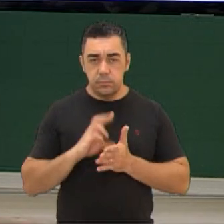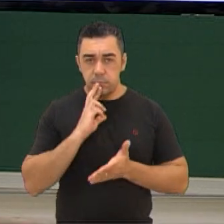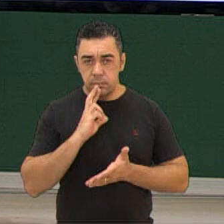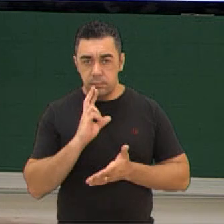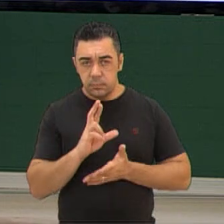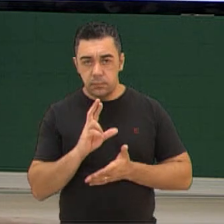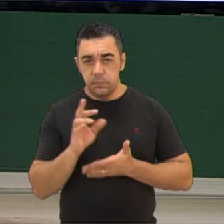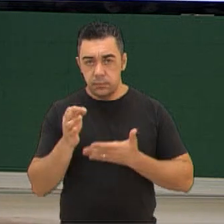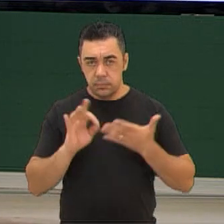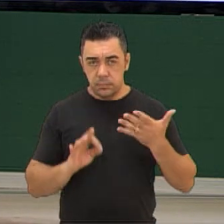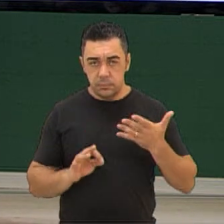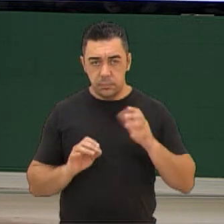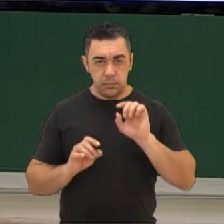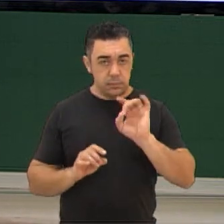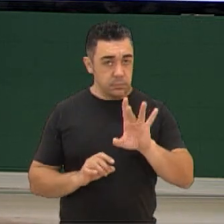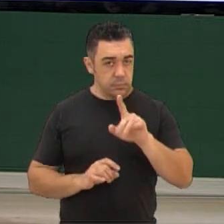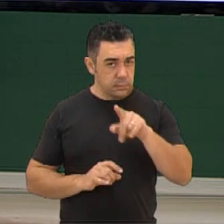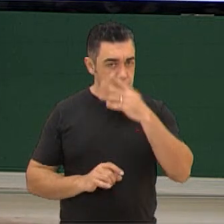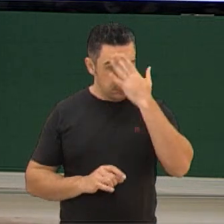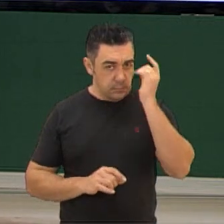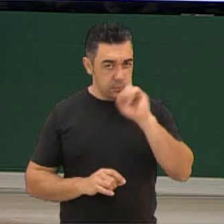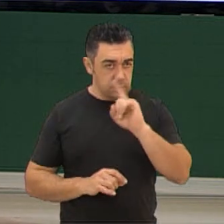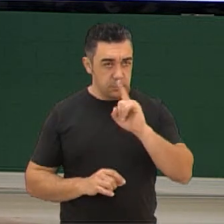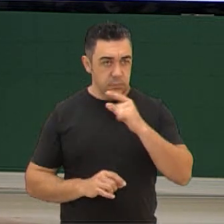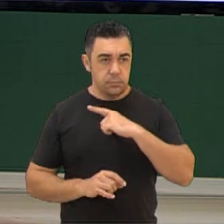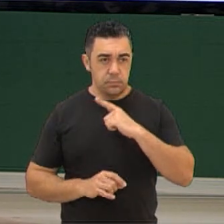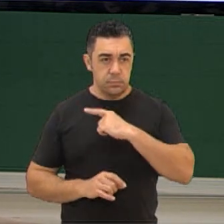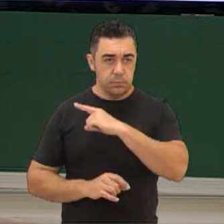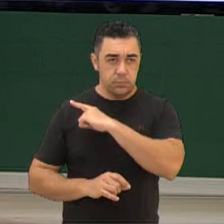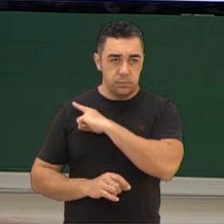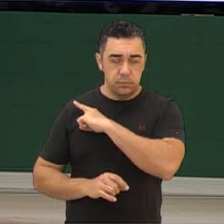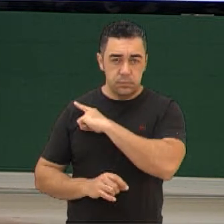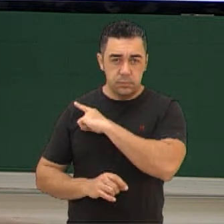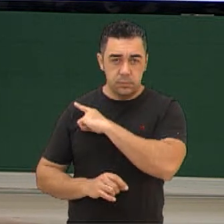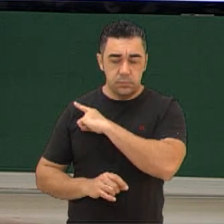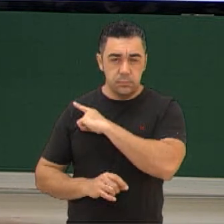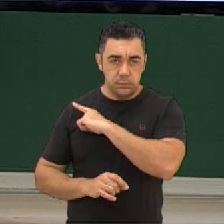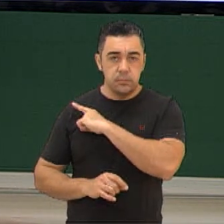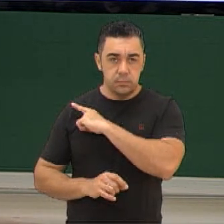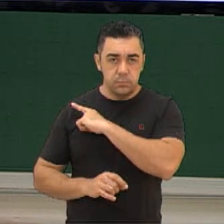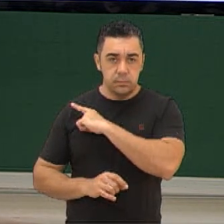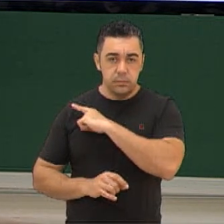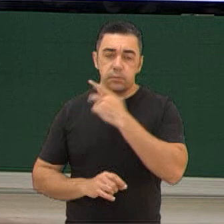fazer a correção desse, só não esqueçam que nesse exercício aqui, ó,